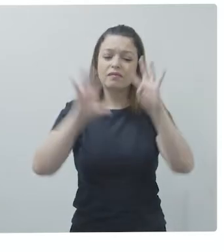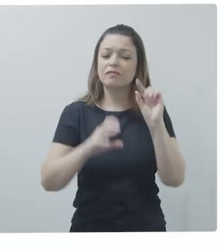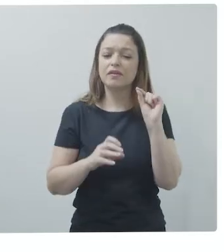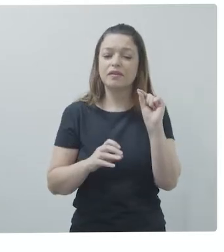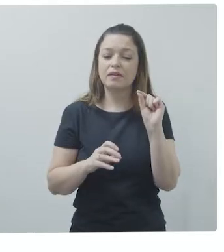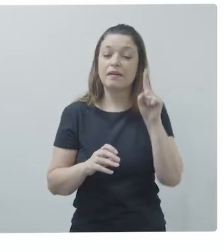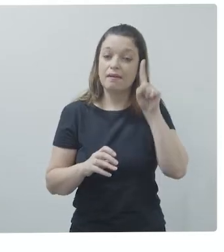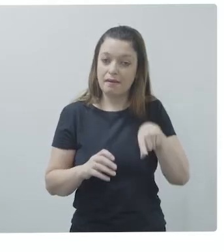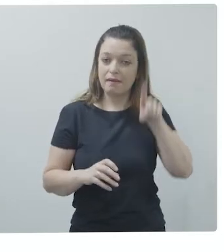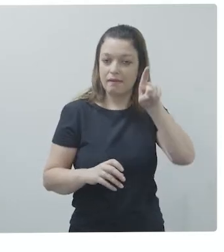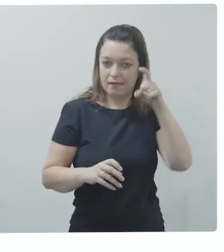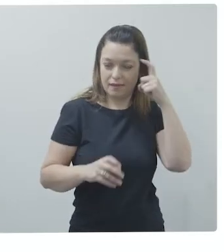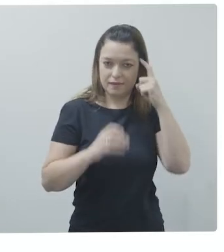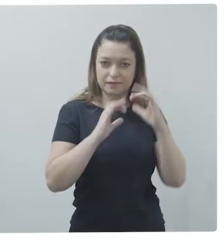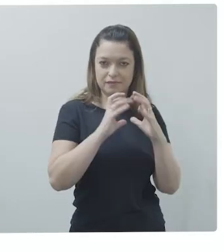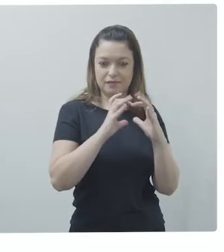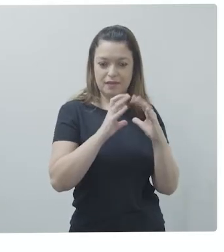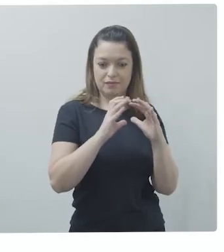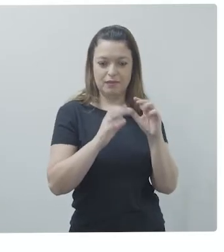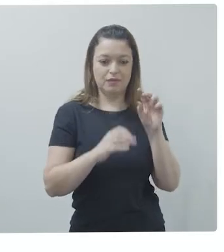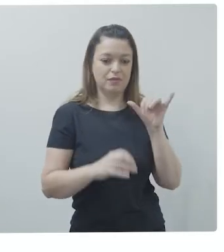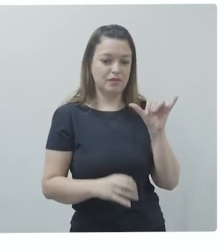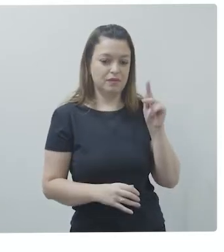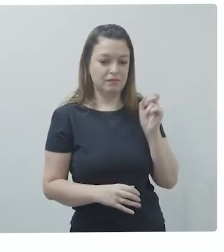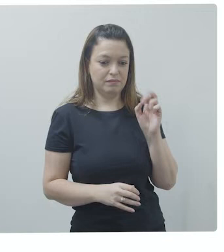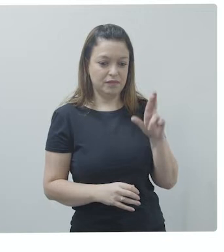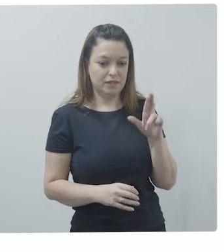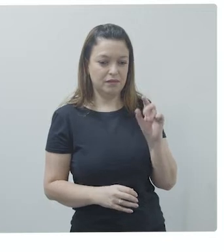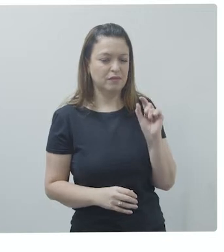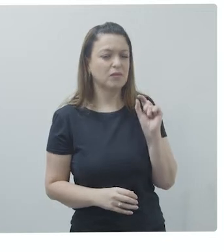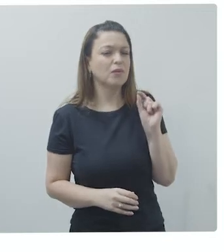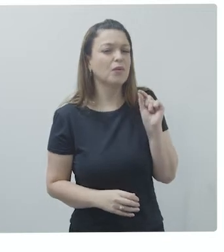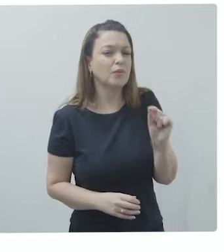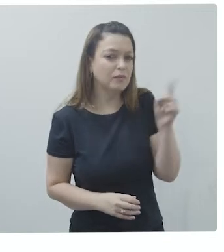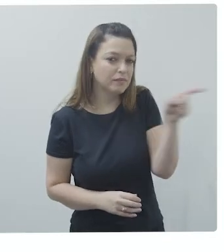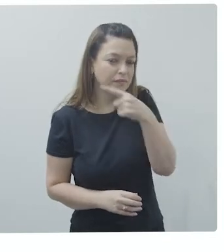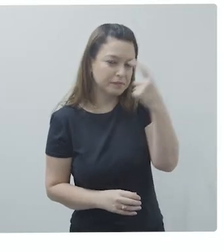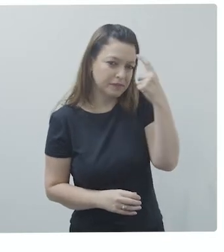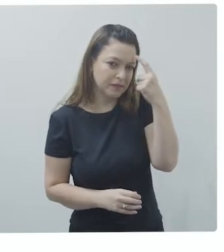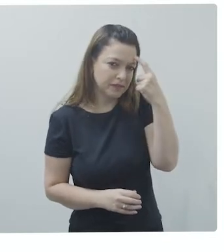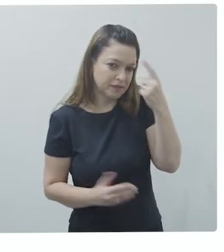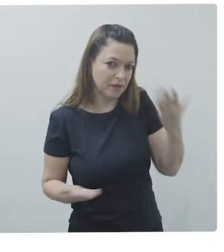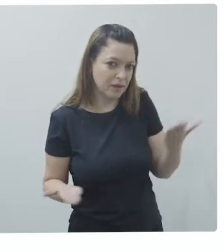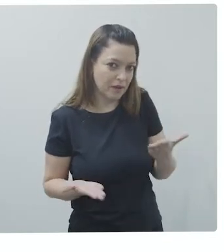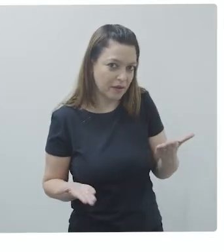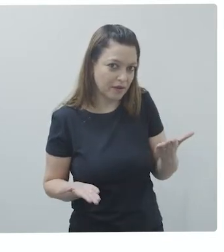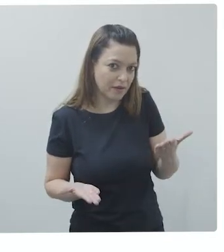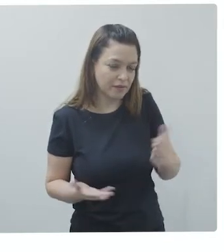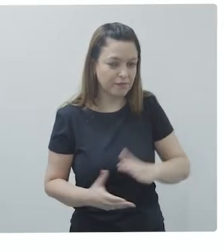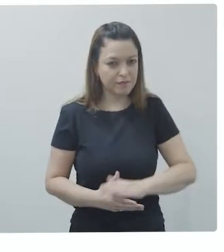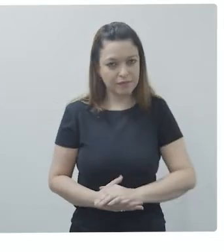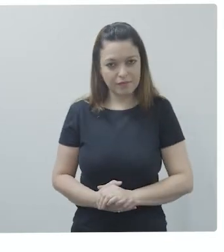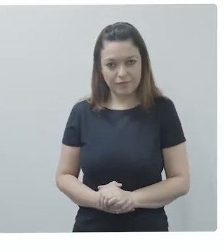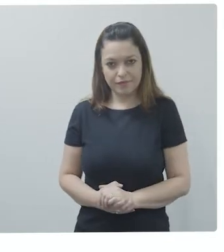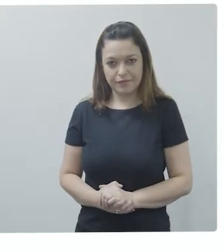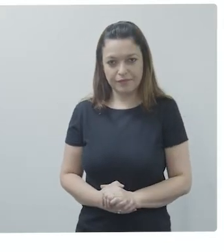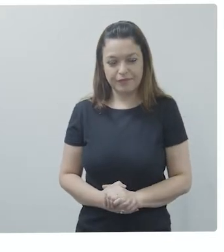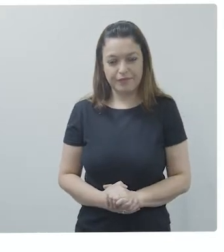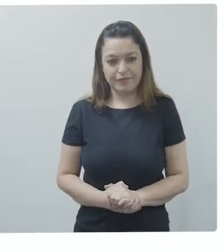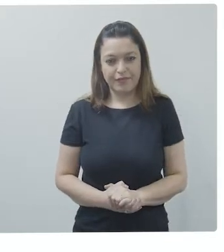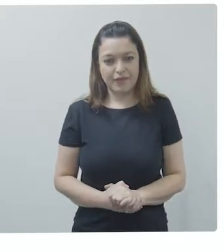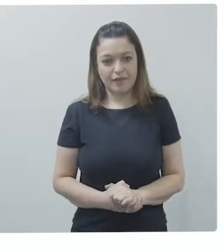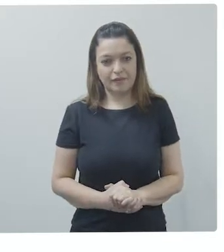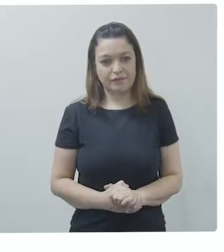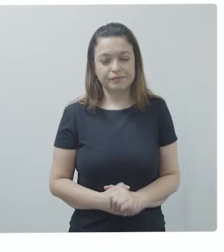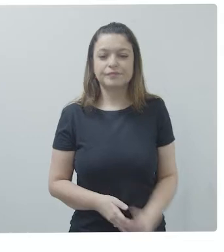o cérebro de Ymir. E quem pode dizer o que eles estão pensando, mesmo agora? Olha só,